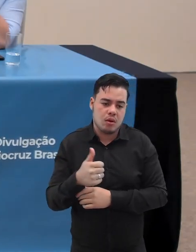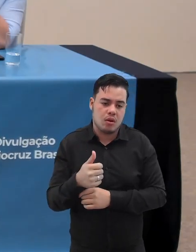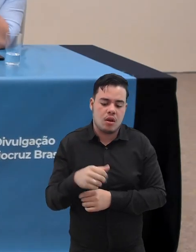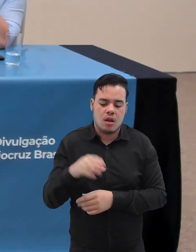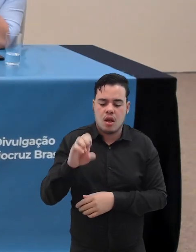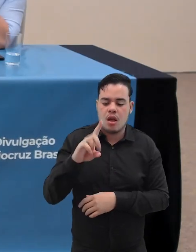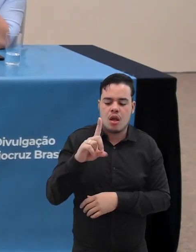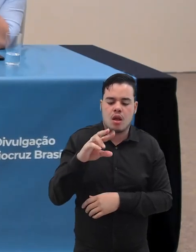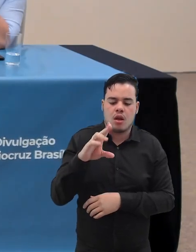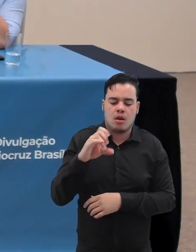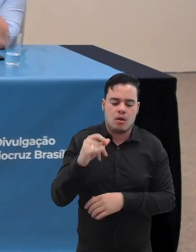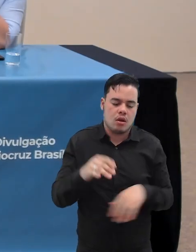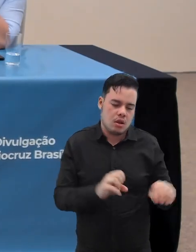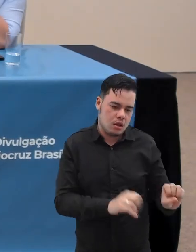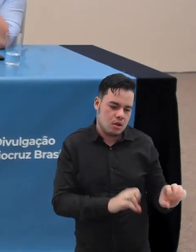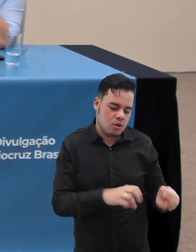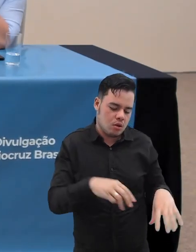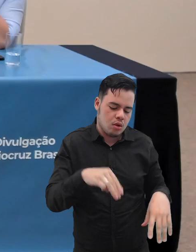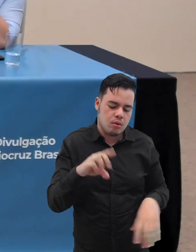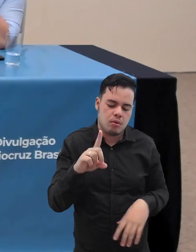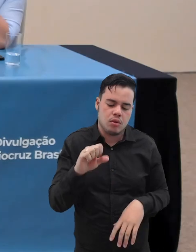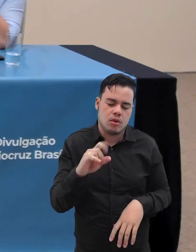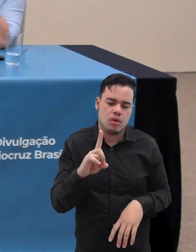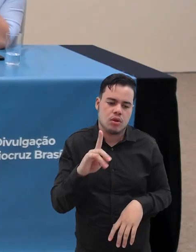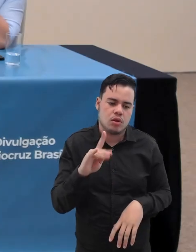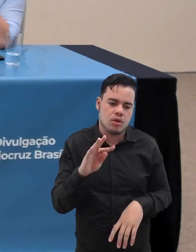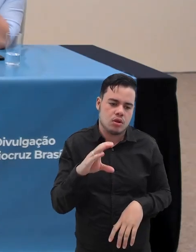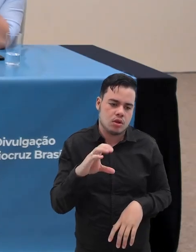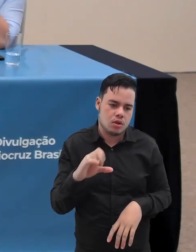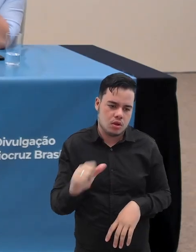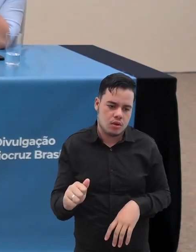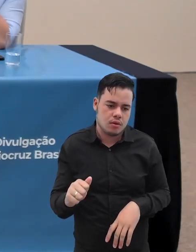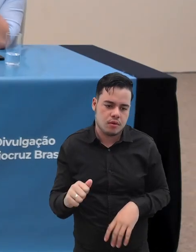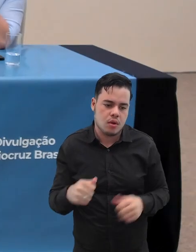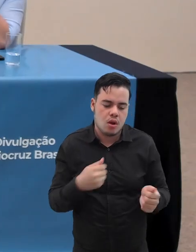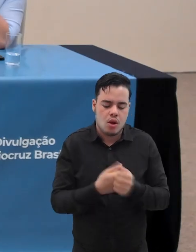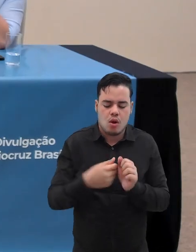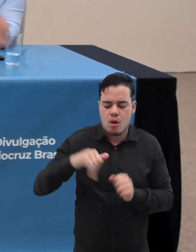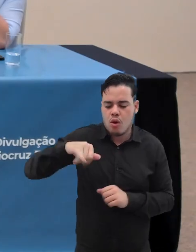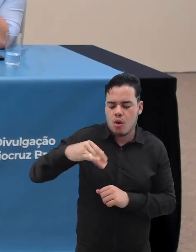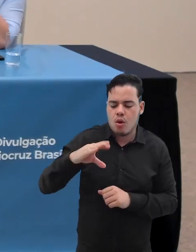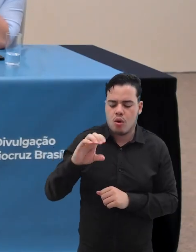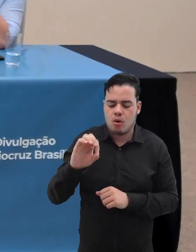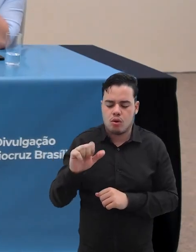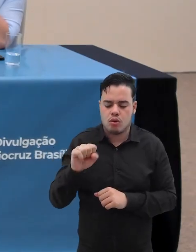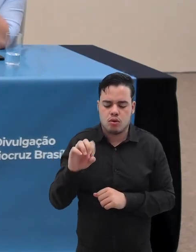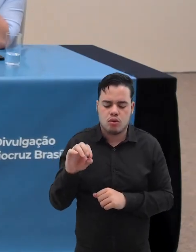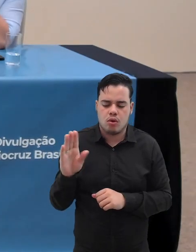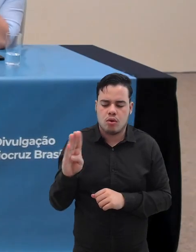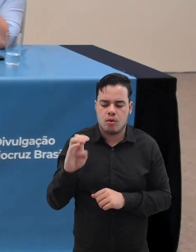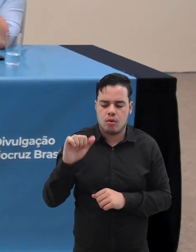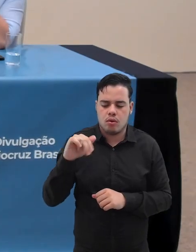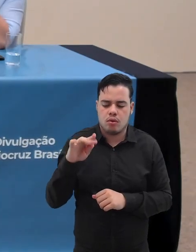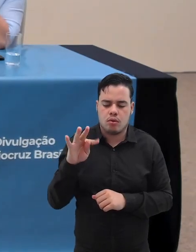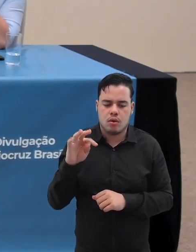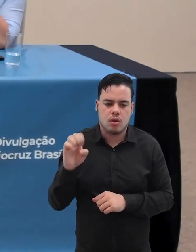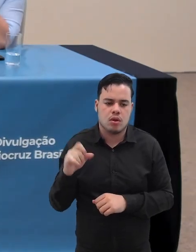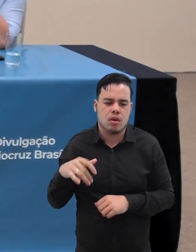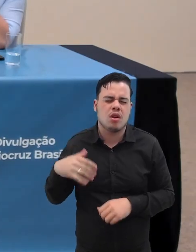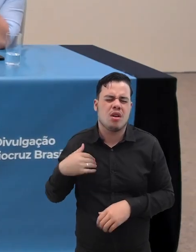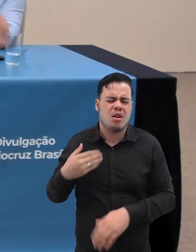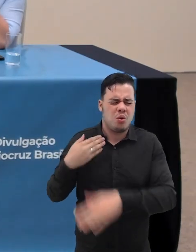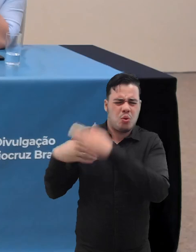midiática. Isso tem um diálogo que a gente tem feito com a SECOM, com o João Brant. Eu trabalhei com o João Brant na época que nós estávamos na